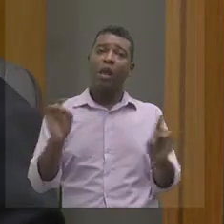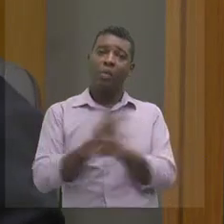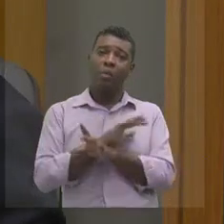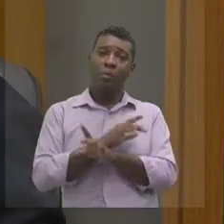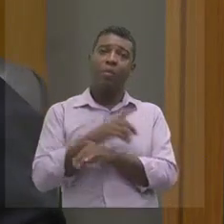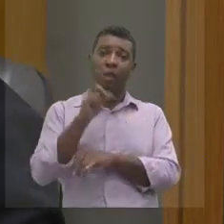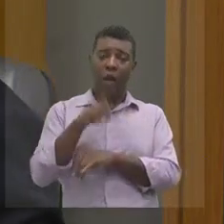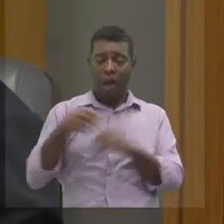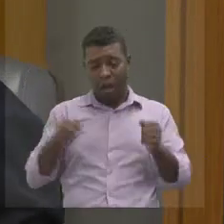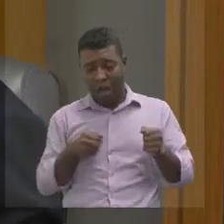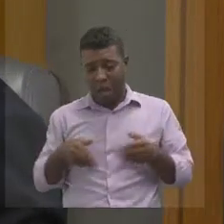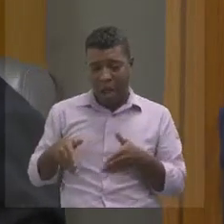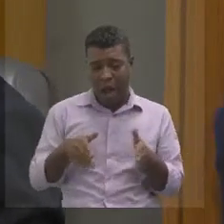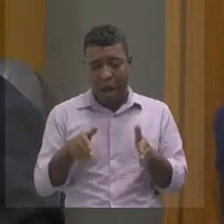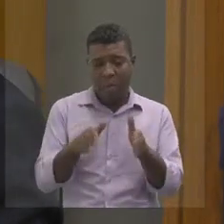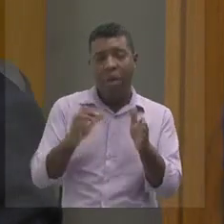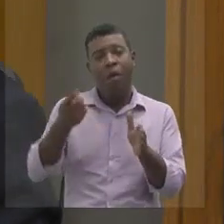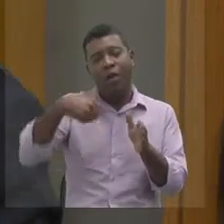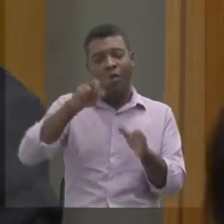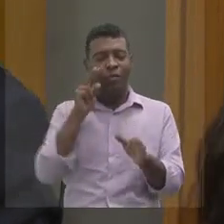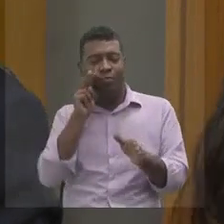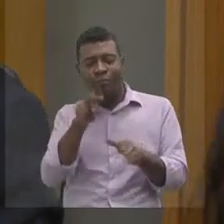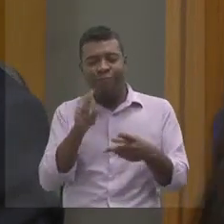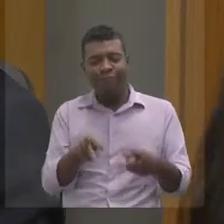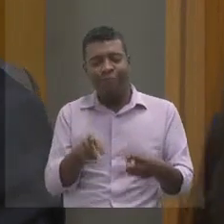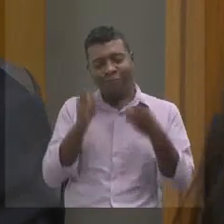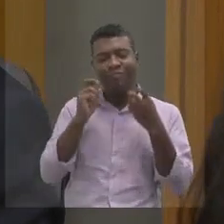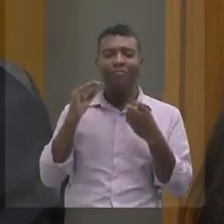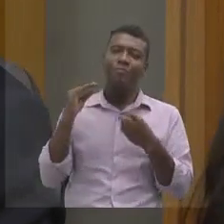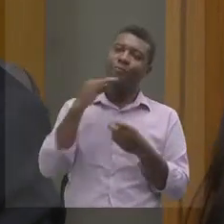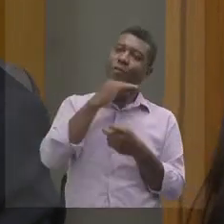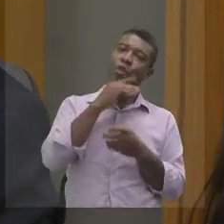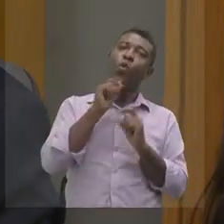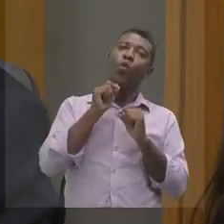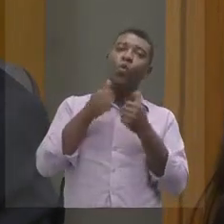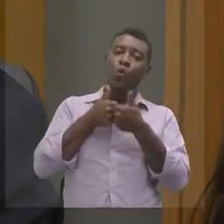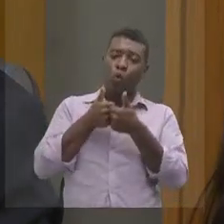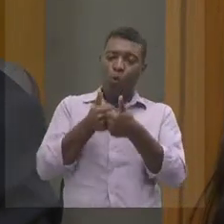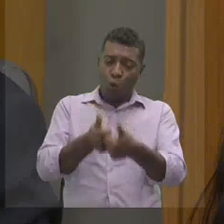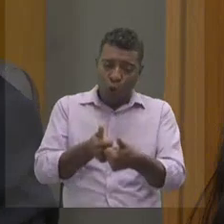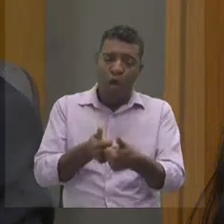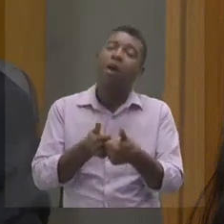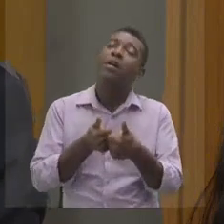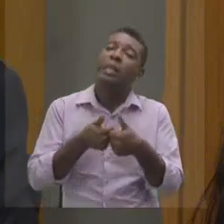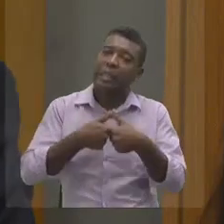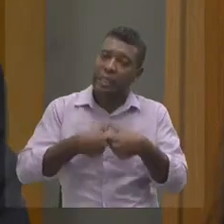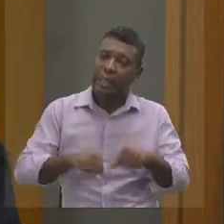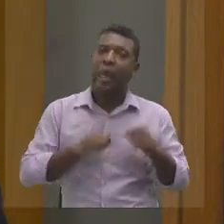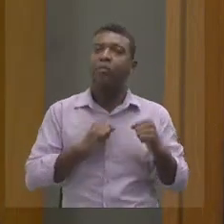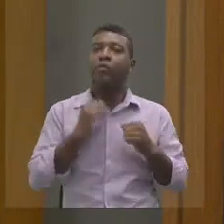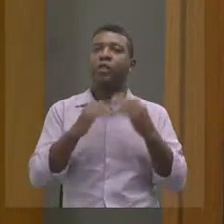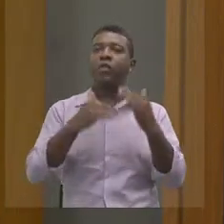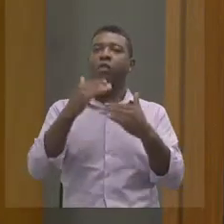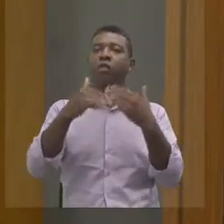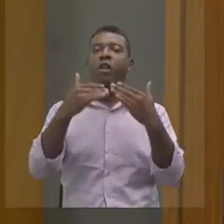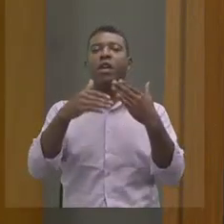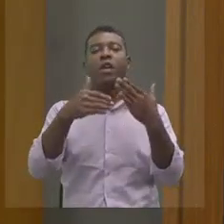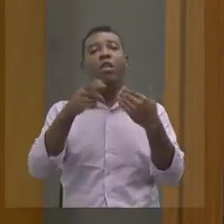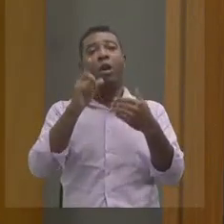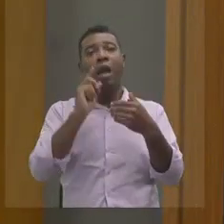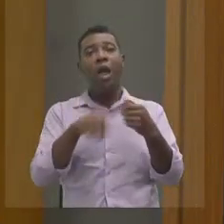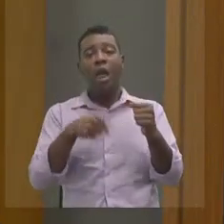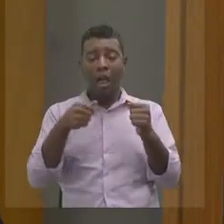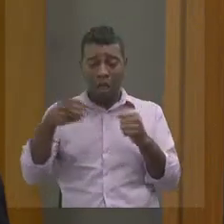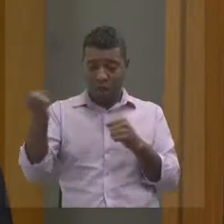caminhos que a gente tá percebendo e acompanhando que estão sendo desenvolvido que estão sendo trilhados pelo esse atual